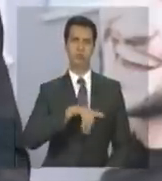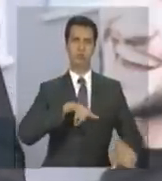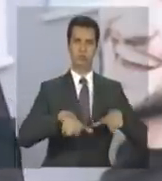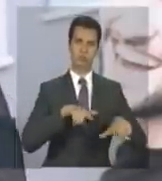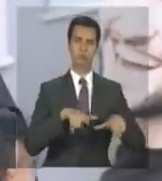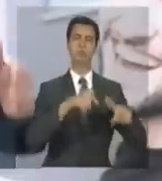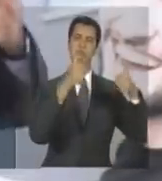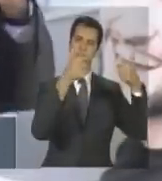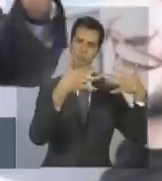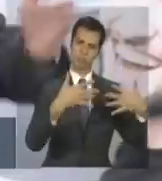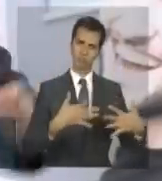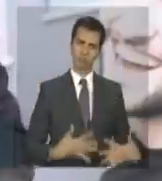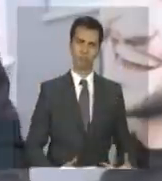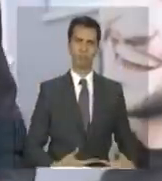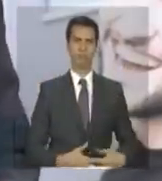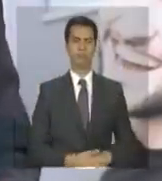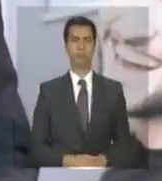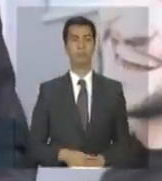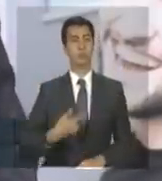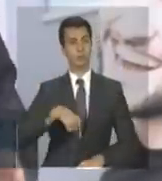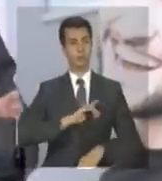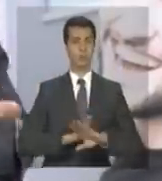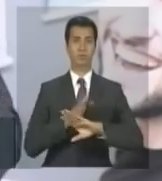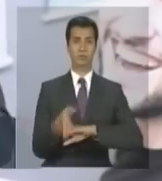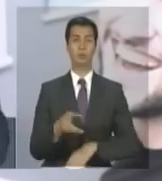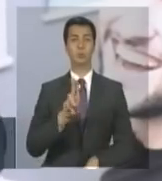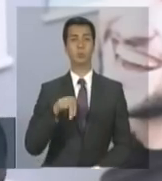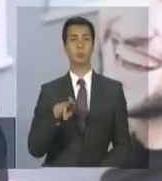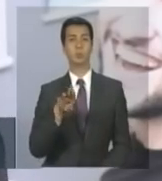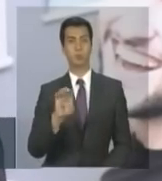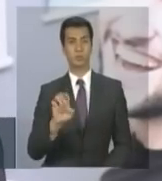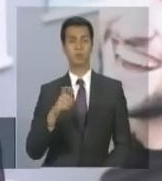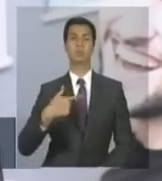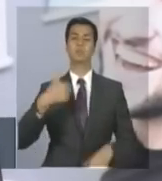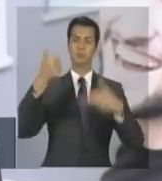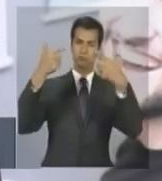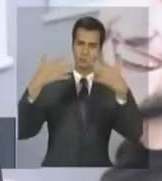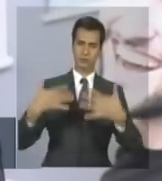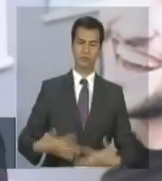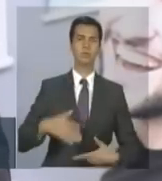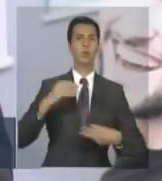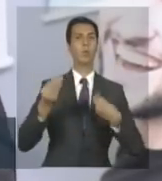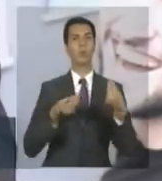setor privado. Vamos à Uni explicar as regras do programa.